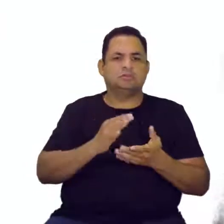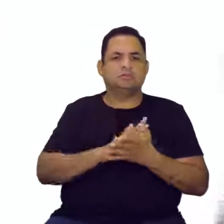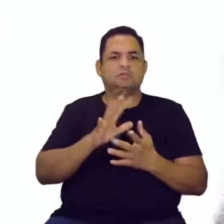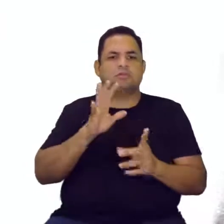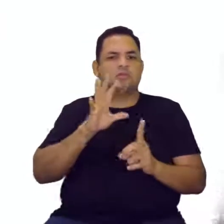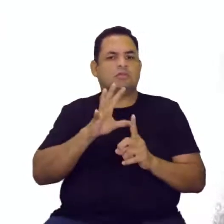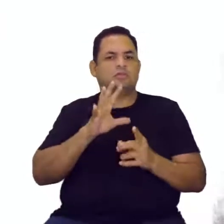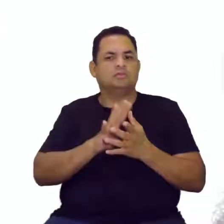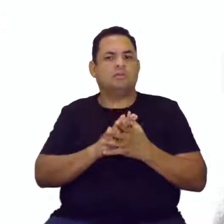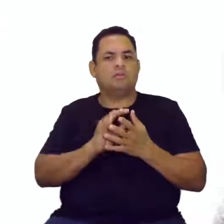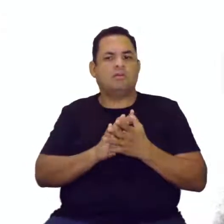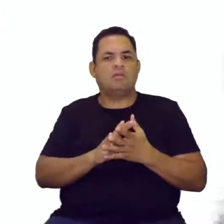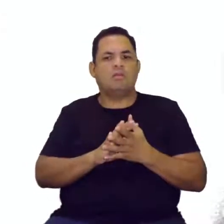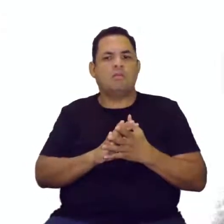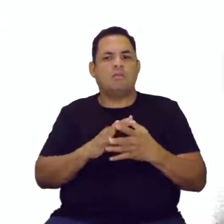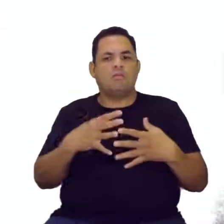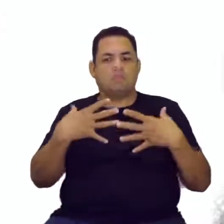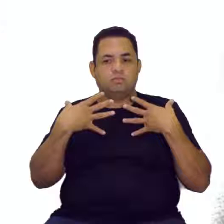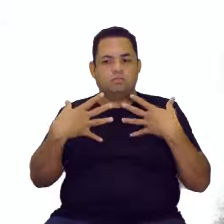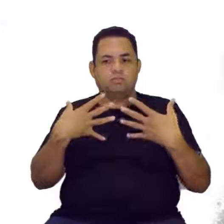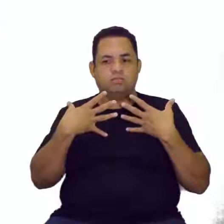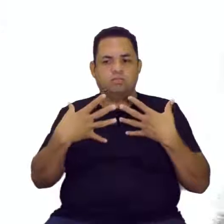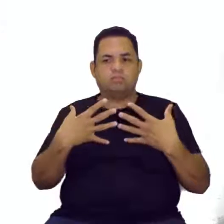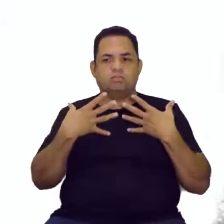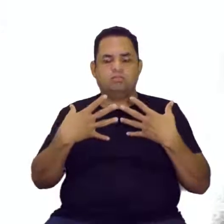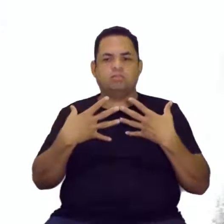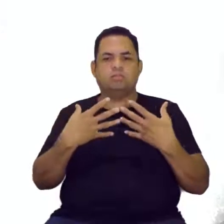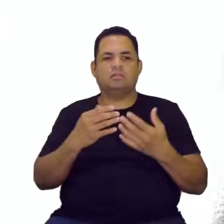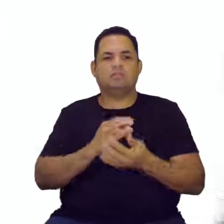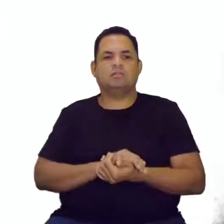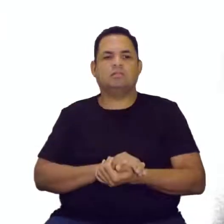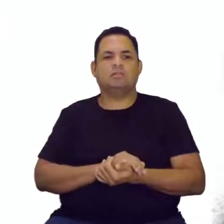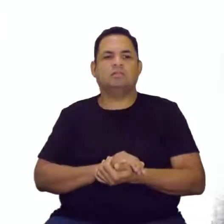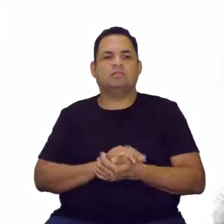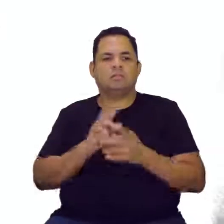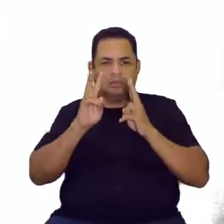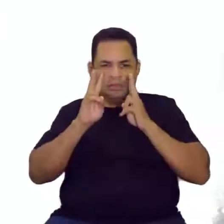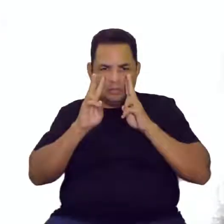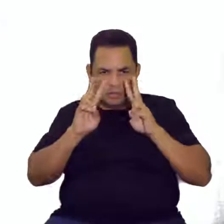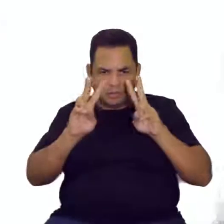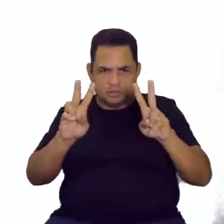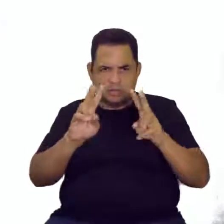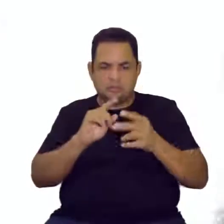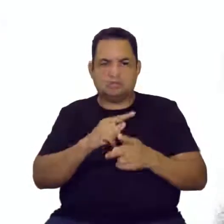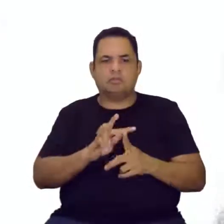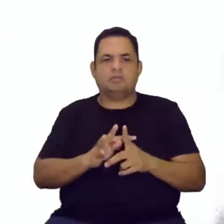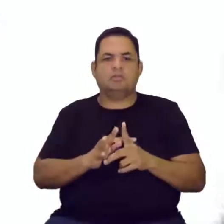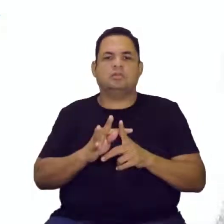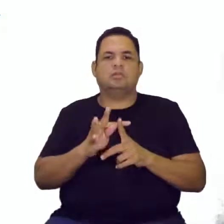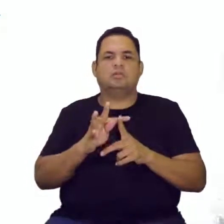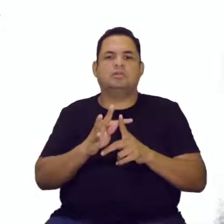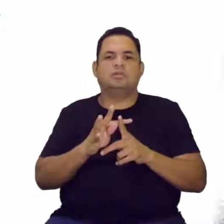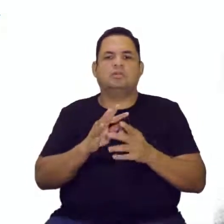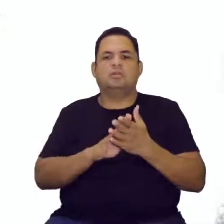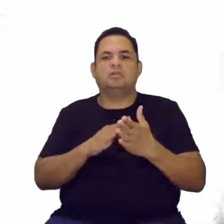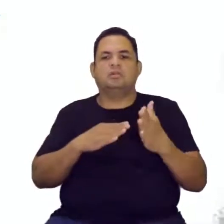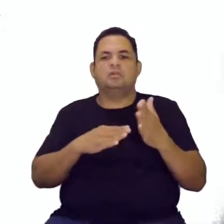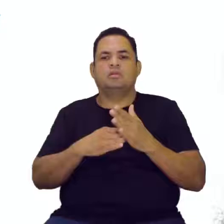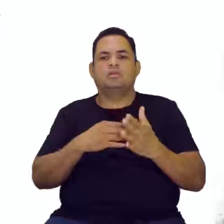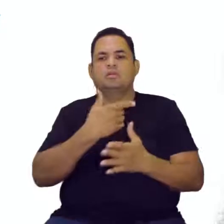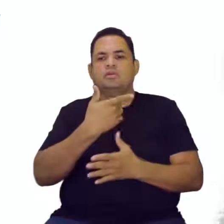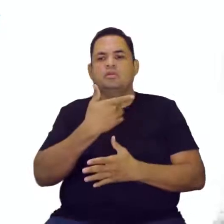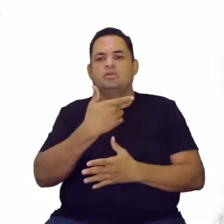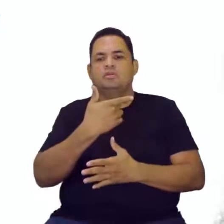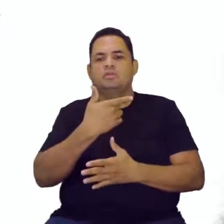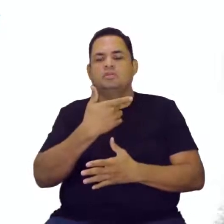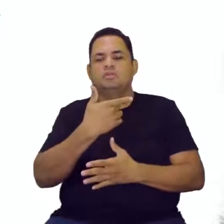de calor. E aí a gente tem aqui uma previsão, ó. Previsão de aumento da temperatura em até 2